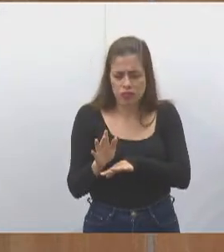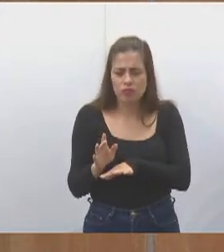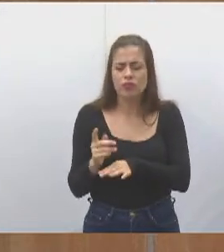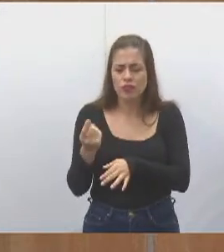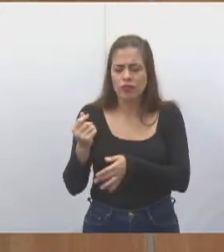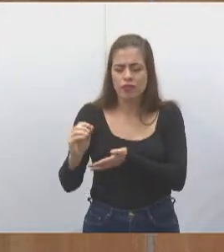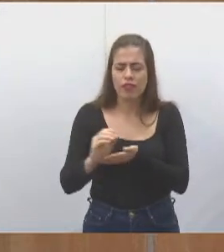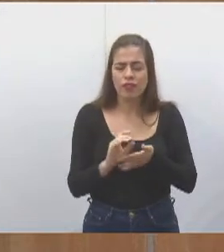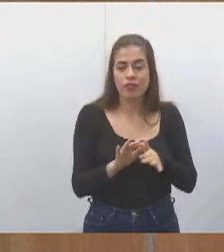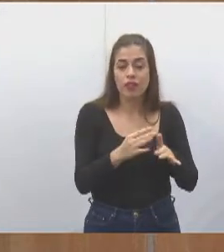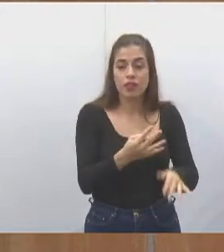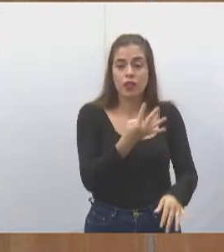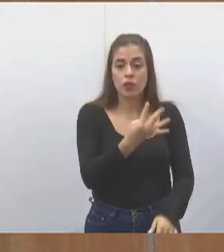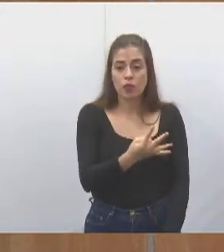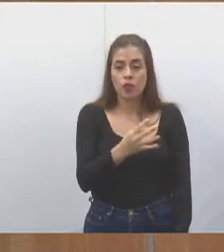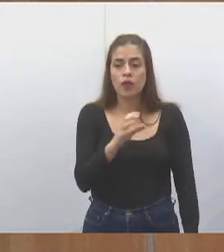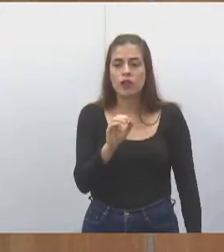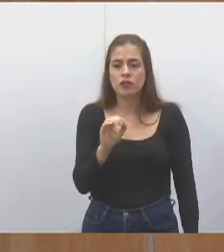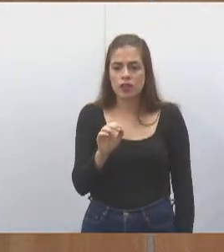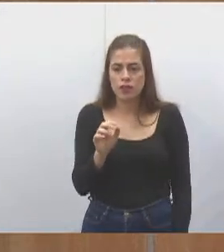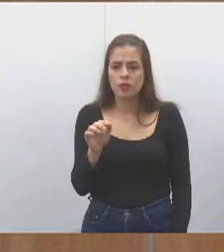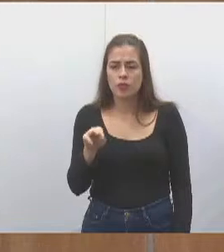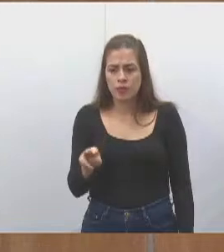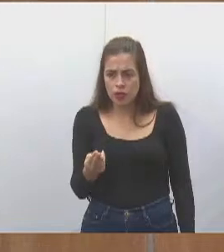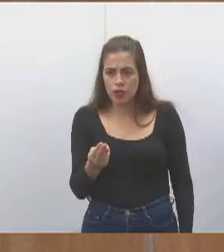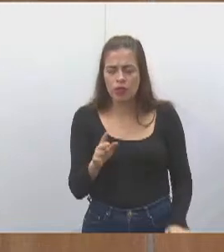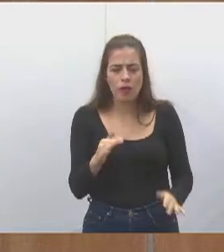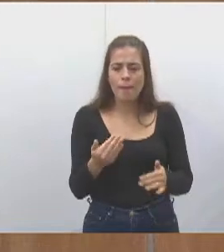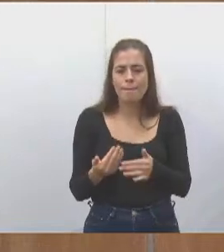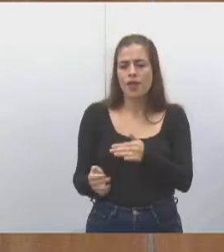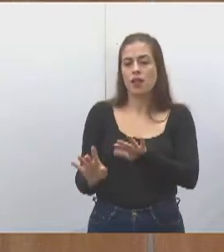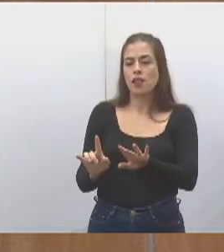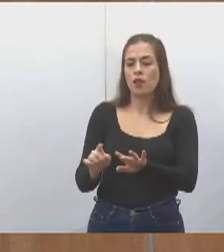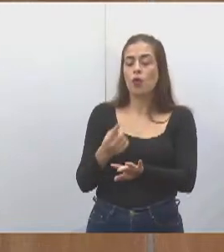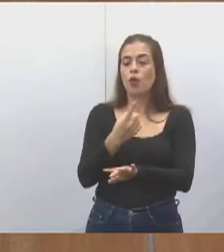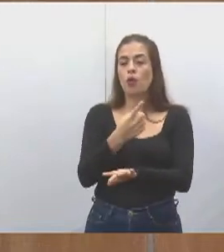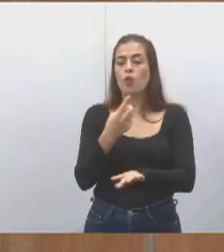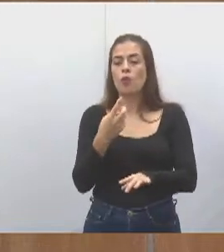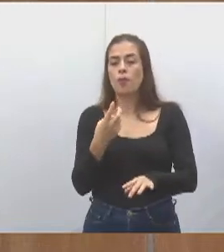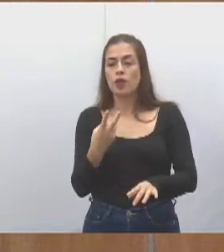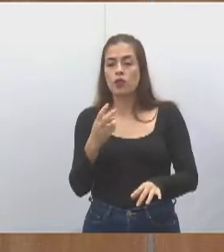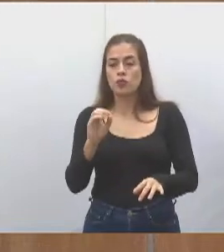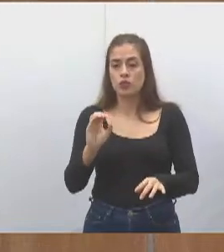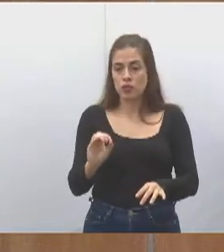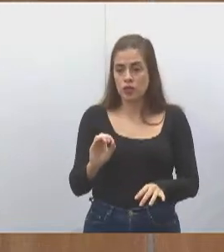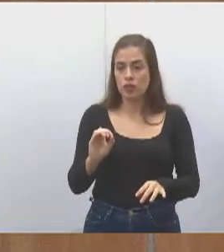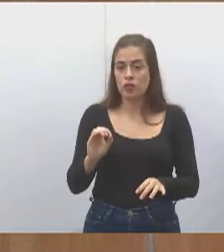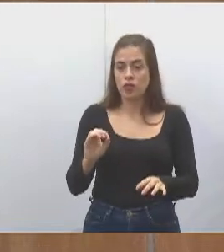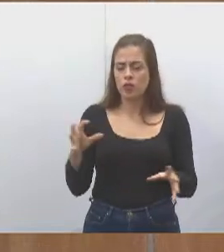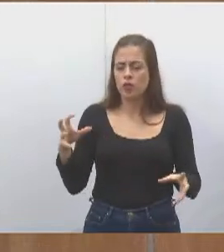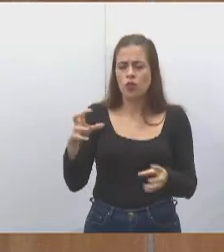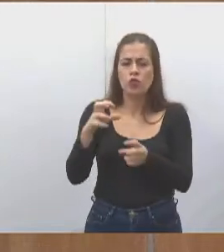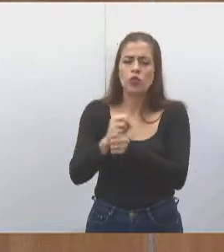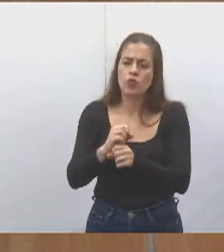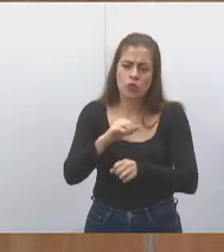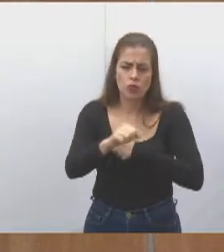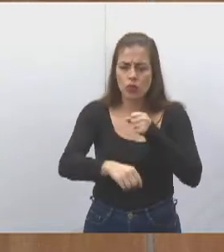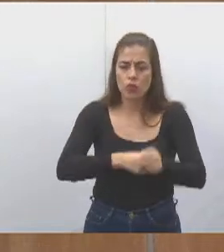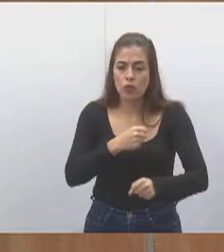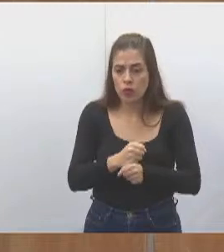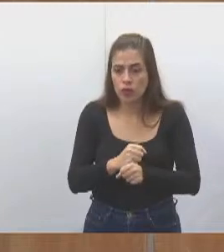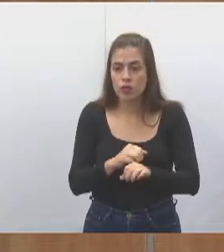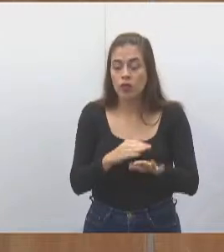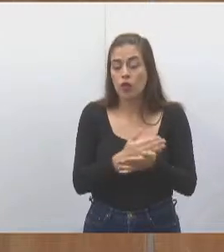400 milhões que realmente existe, não esse déficit, porque 1 bilhão e 200 ele é previsto para o ano todo. Nós estamos terminando aí,